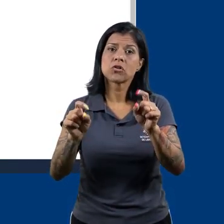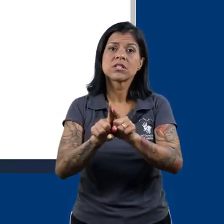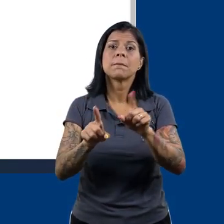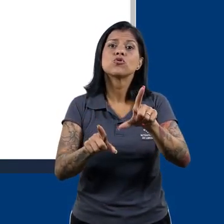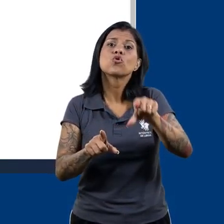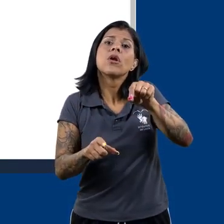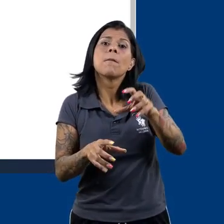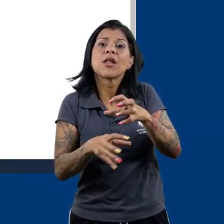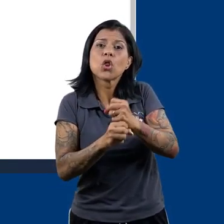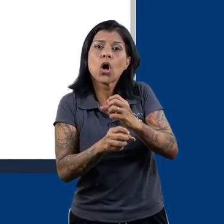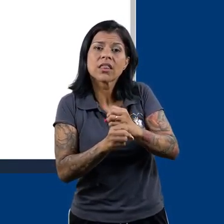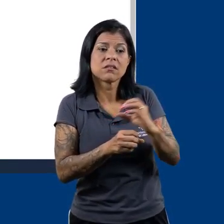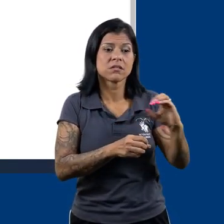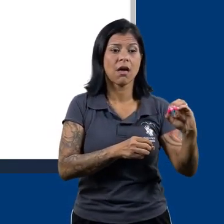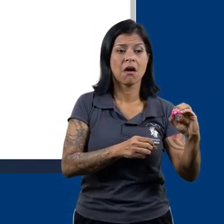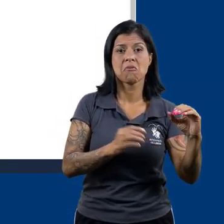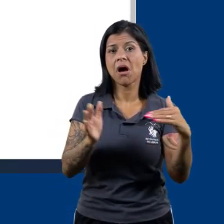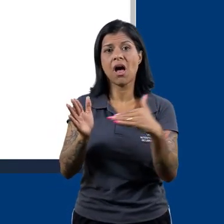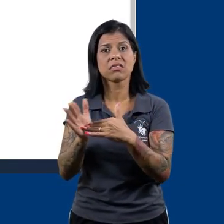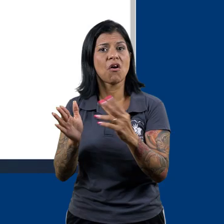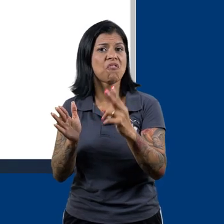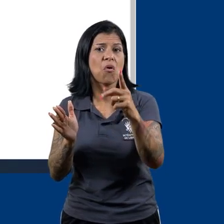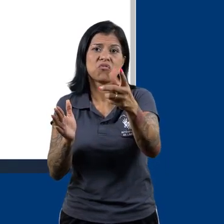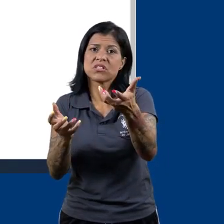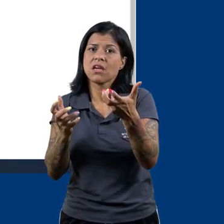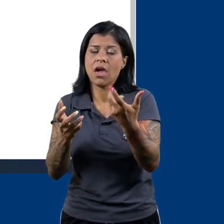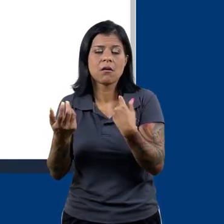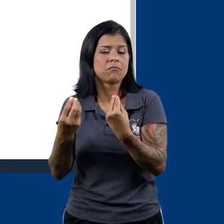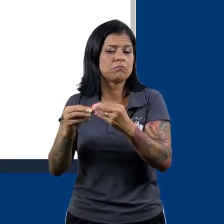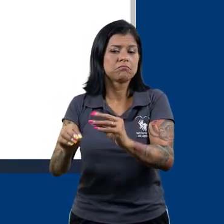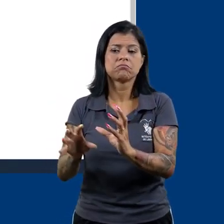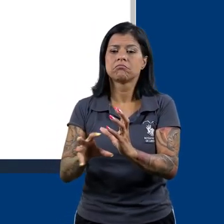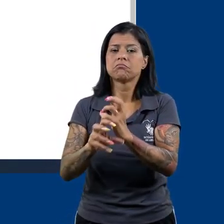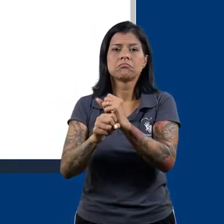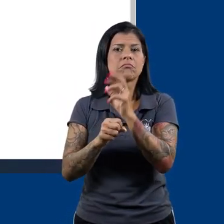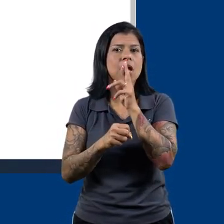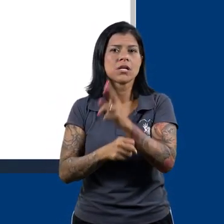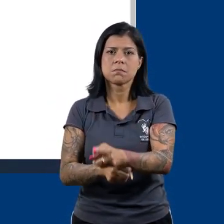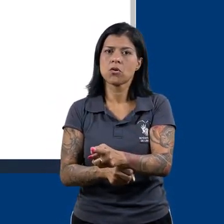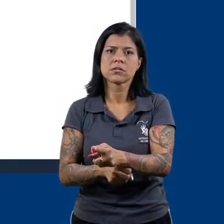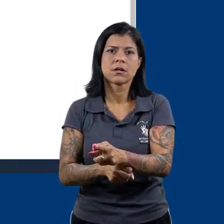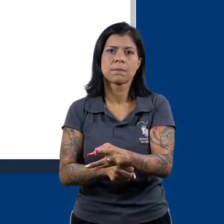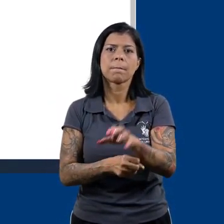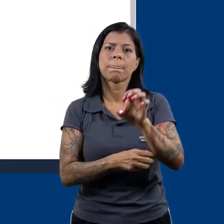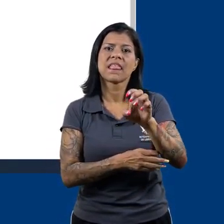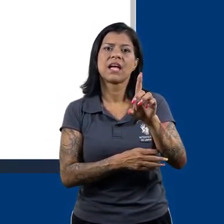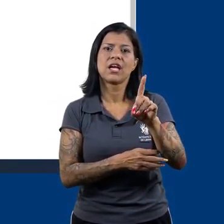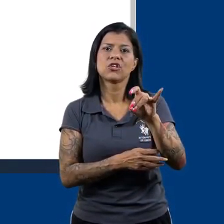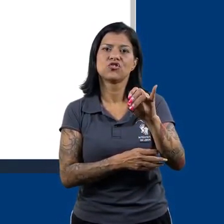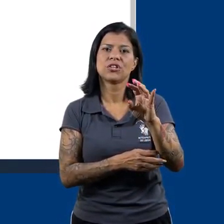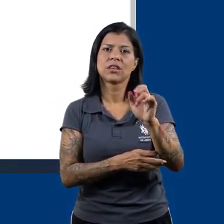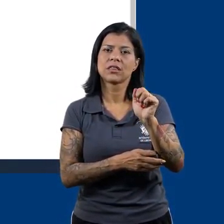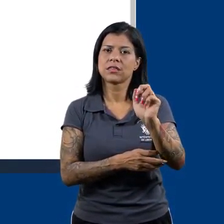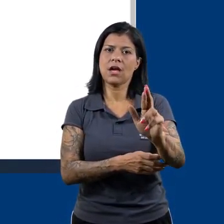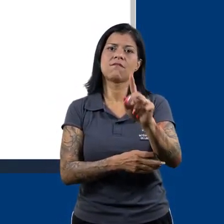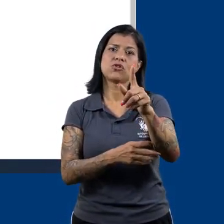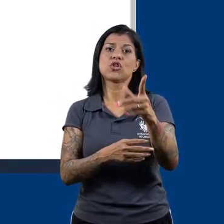e escolher uma nota que vai de 0 até o valor que determinamos no momento de editar